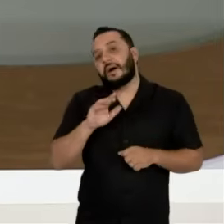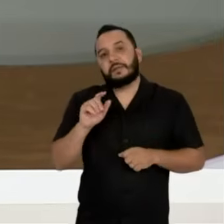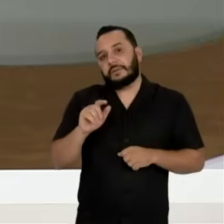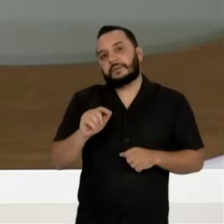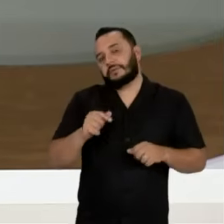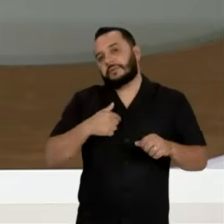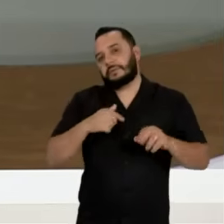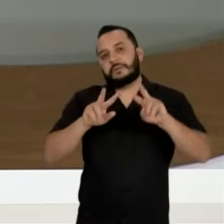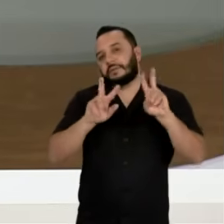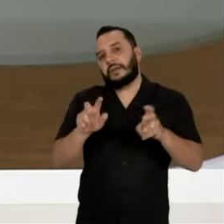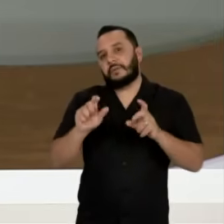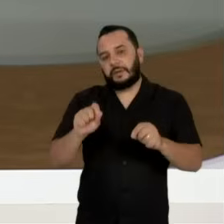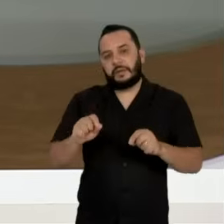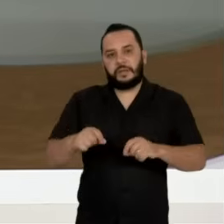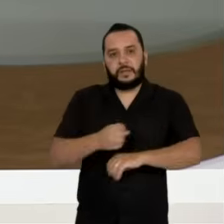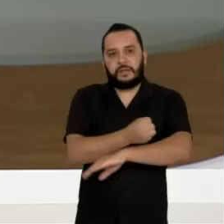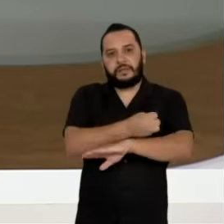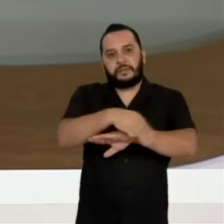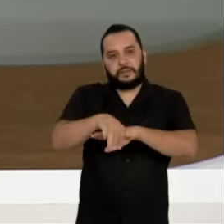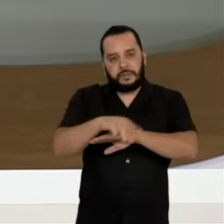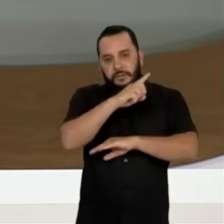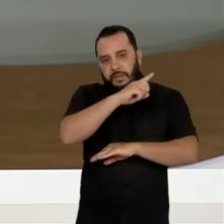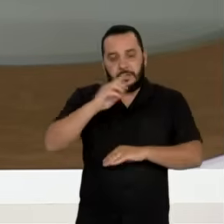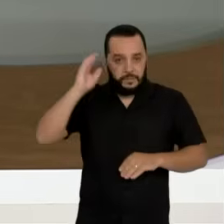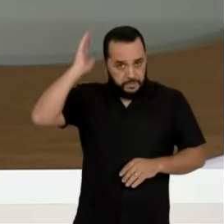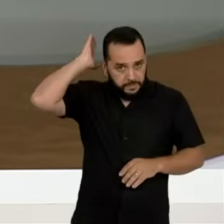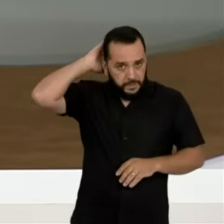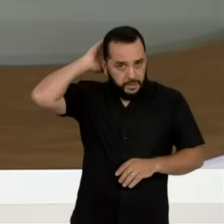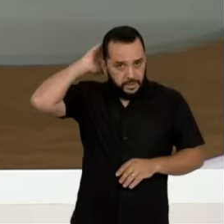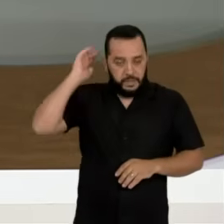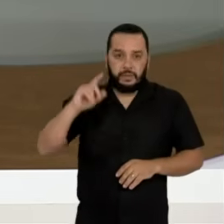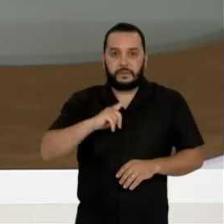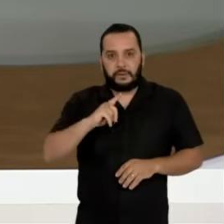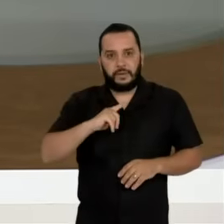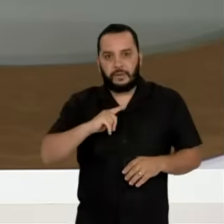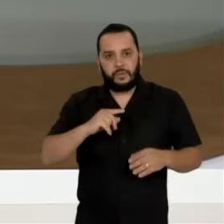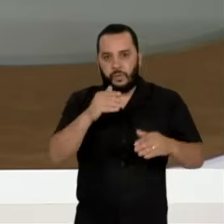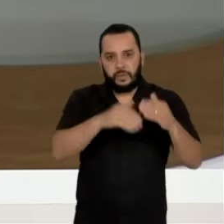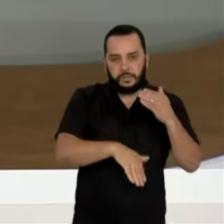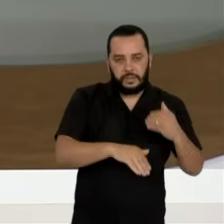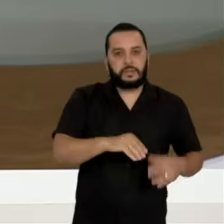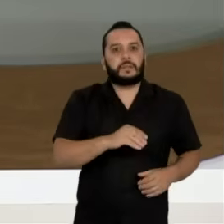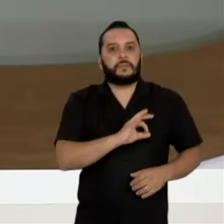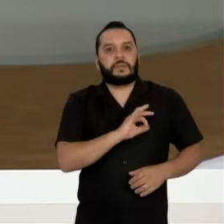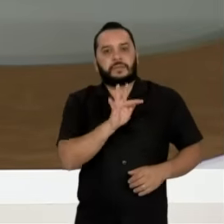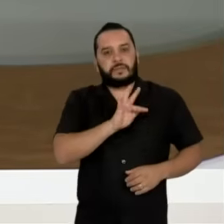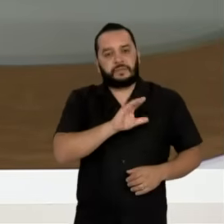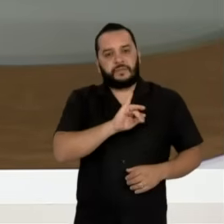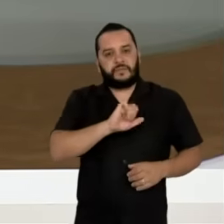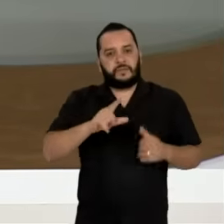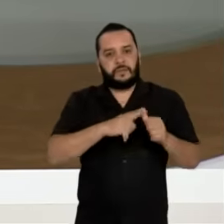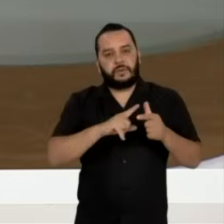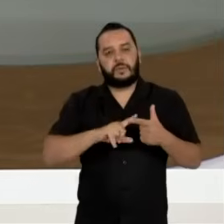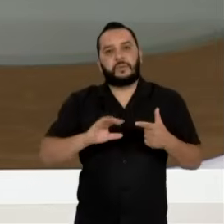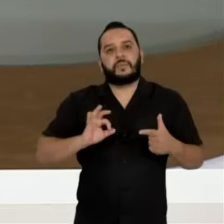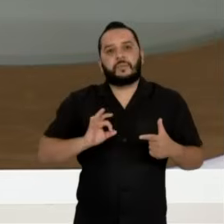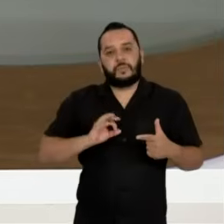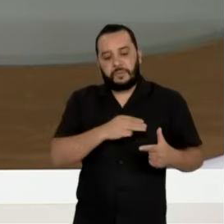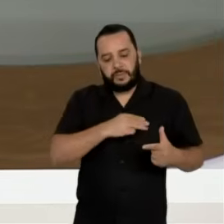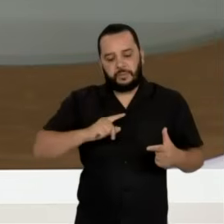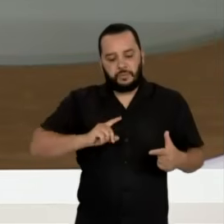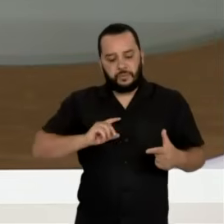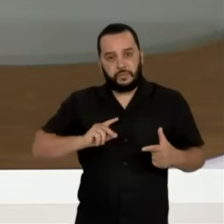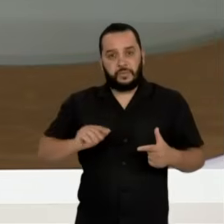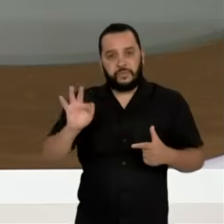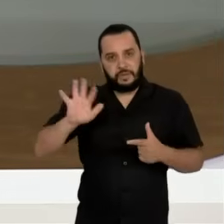sobre a situação em Alter do Chão. Há uma discordância aí entre Polícia Civil, Ministério Público Federal e já houve uma intervenção